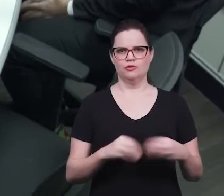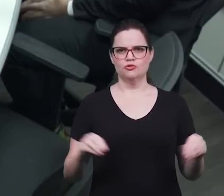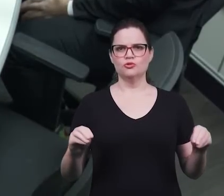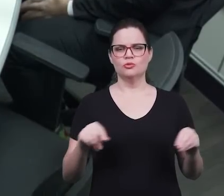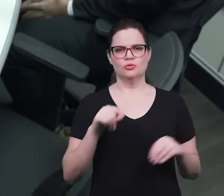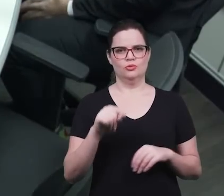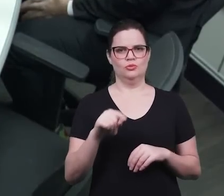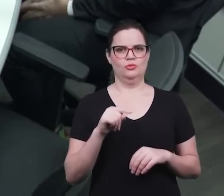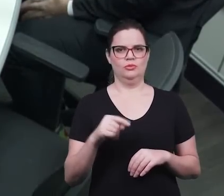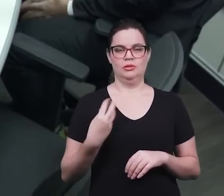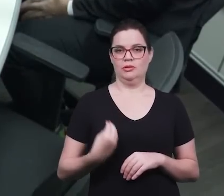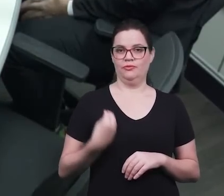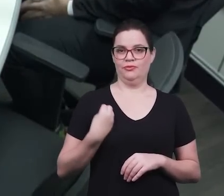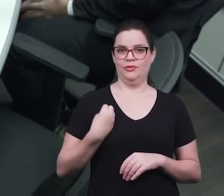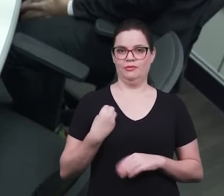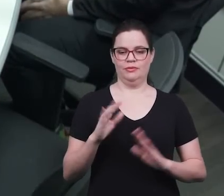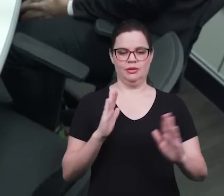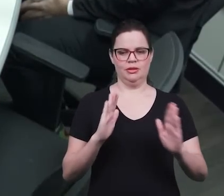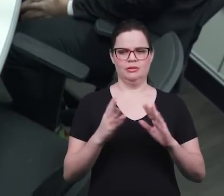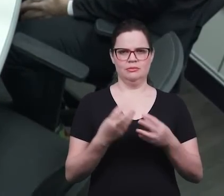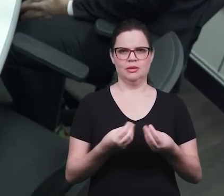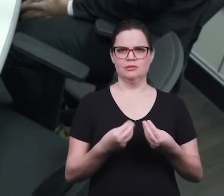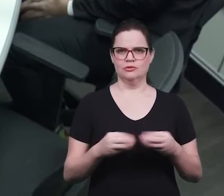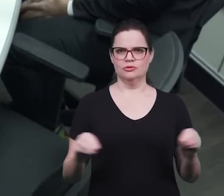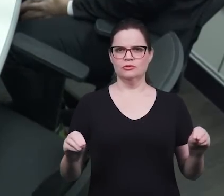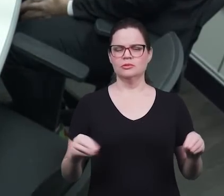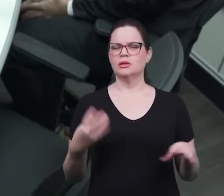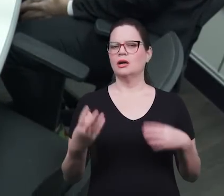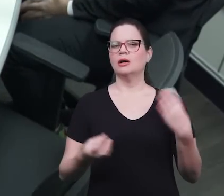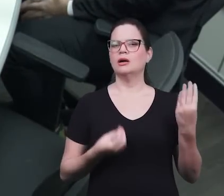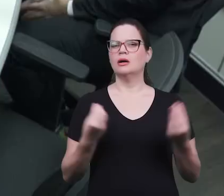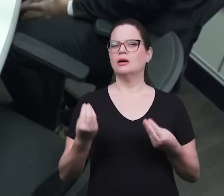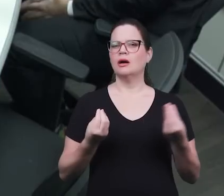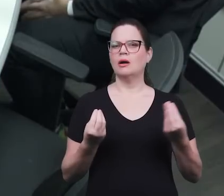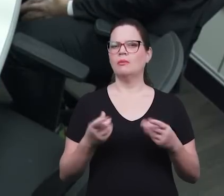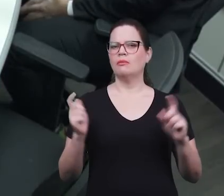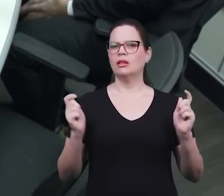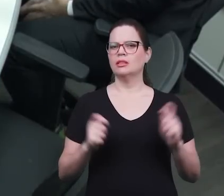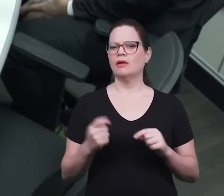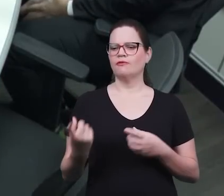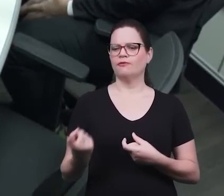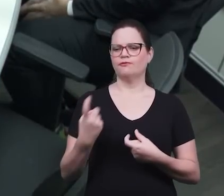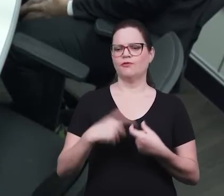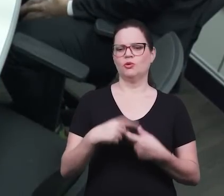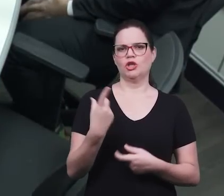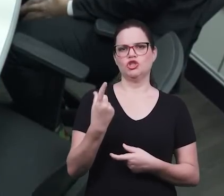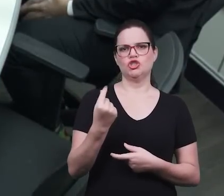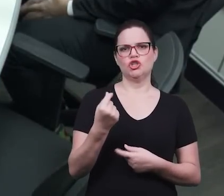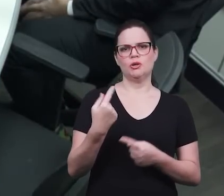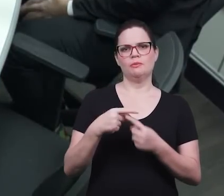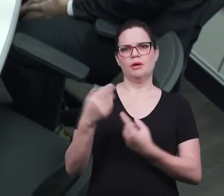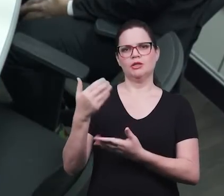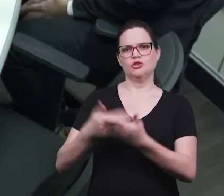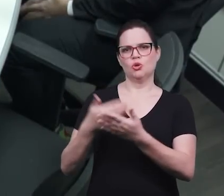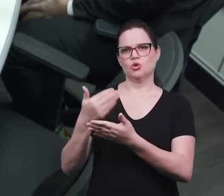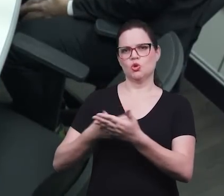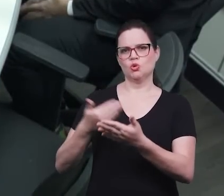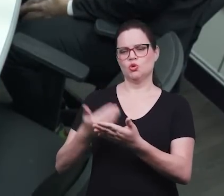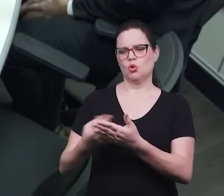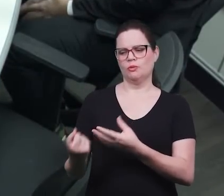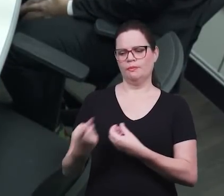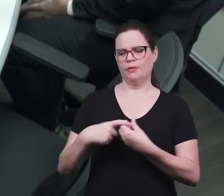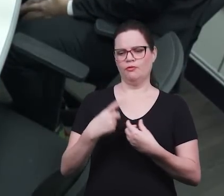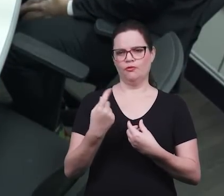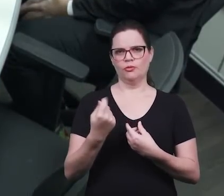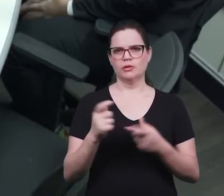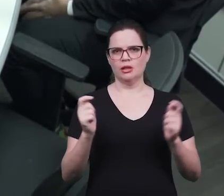Tá passando por esse prejuízo momentâneo. E como é que elas vão fazer para receber aquilo que foi extraviado das contas? Tem jeito, não